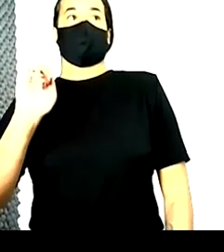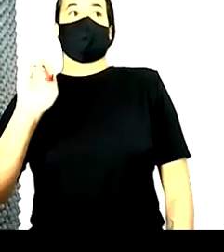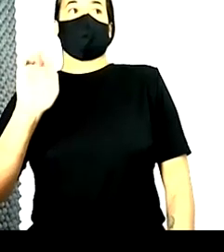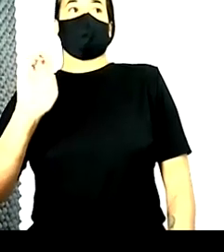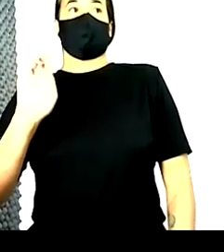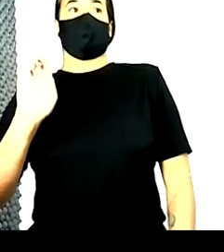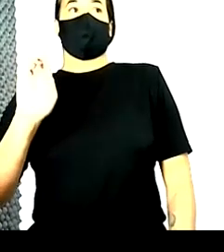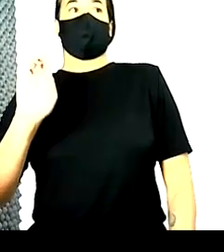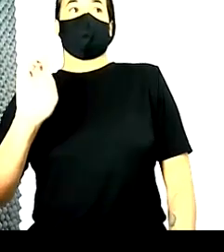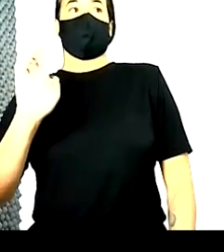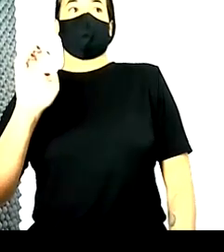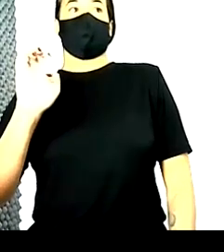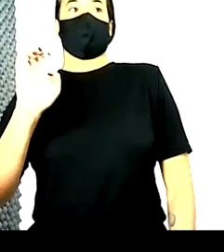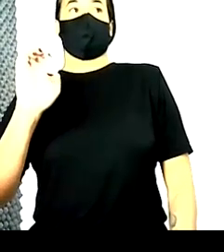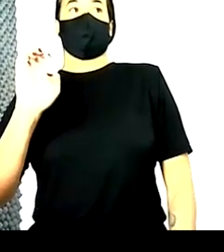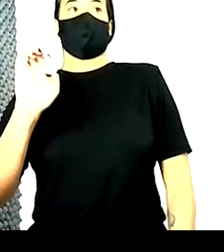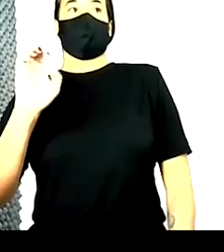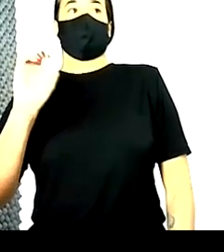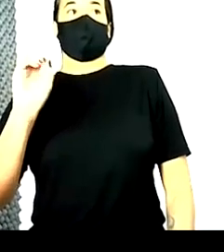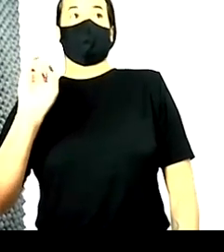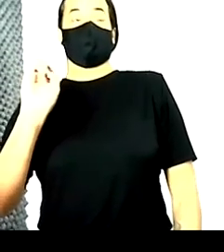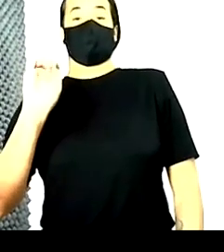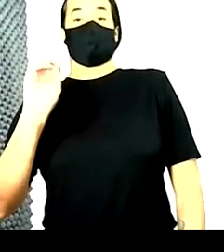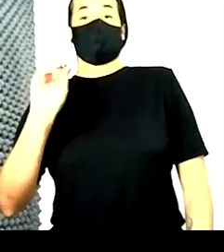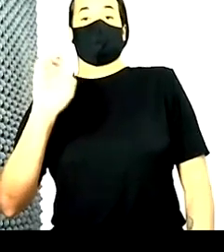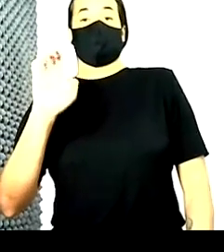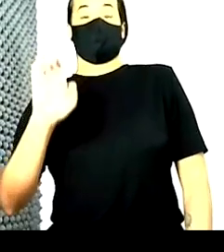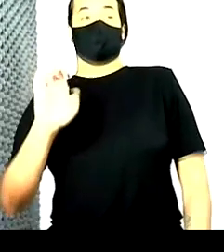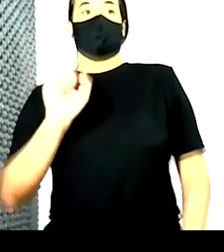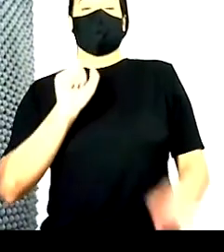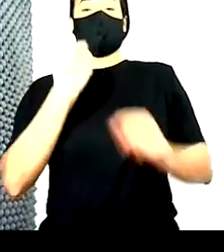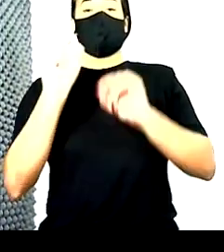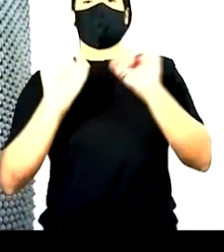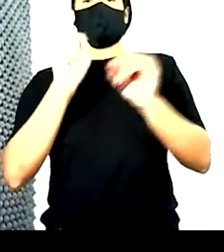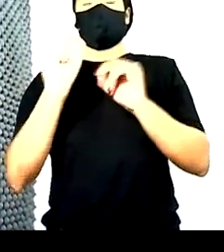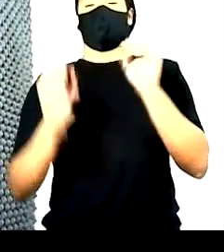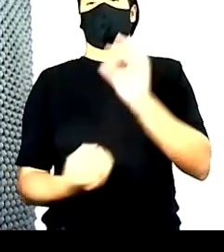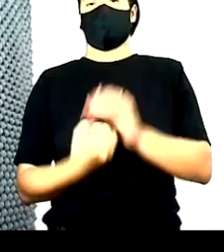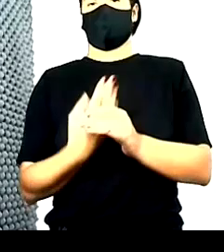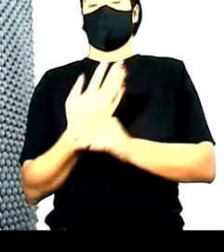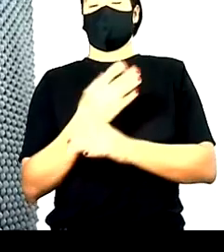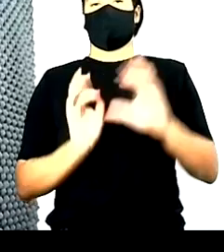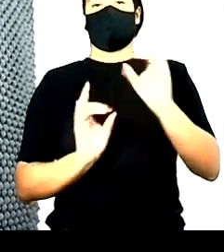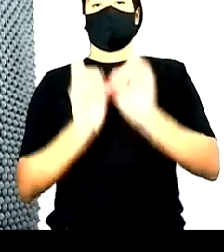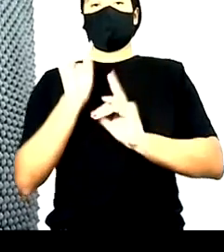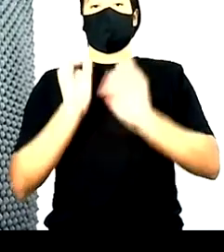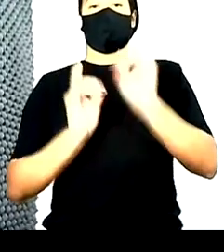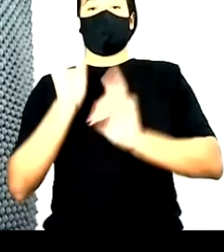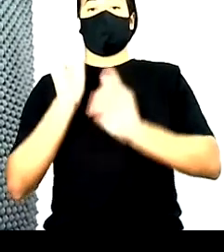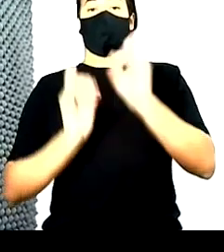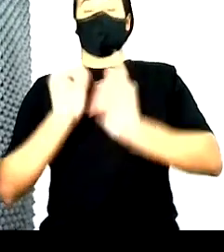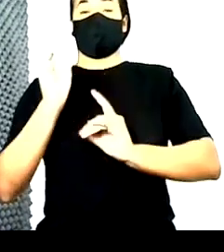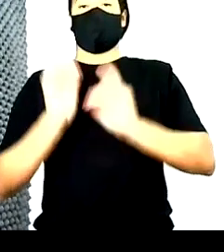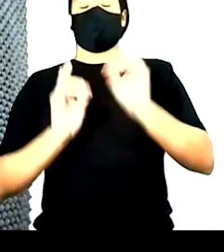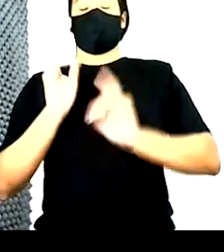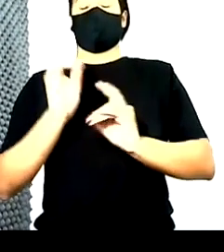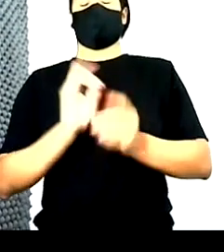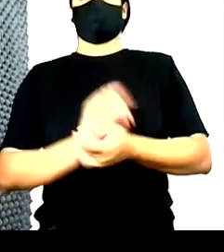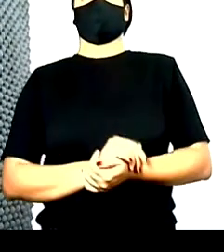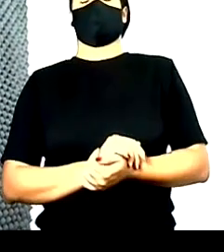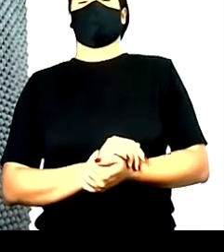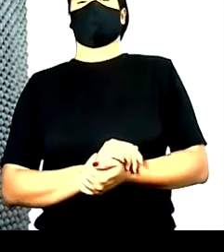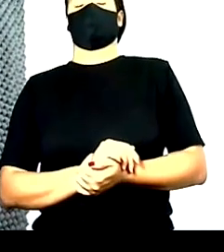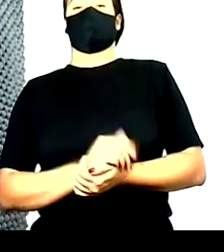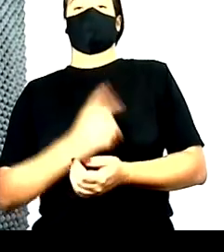é que elas vão fazer? Vão produzir o paratormônio, que é o hormônio que regula a quantidade de cálcio e